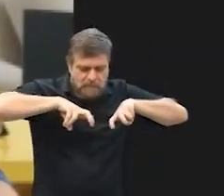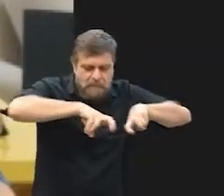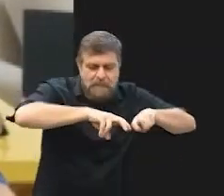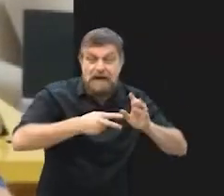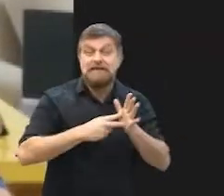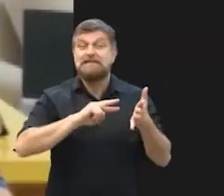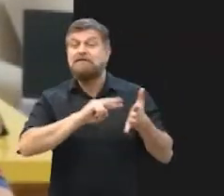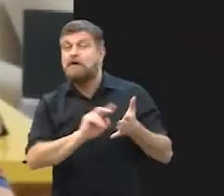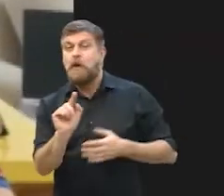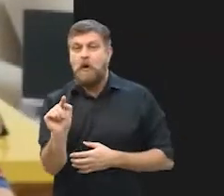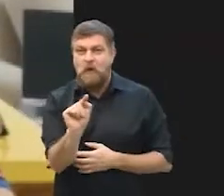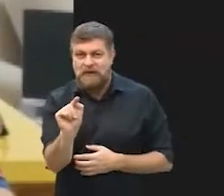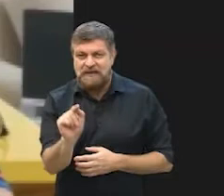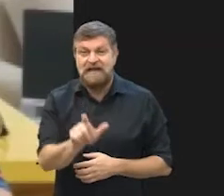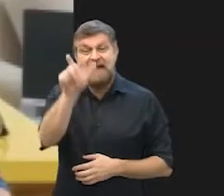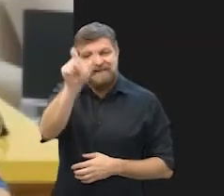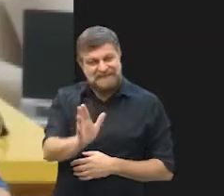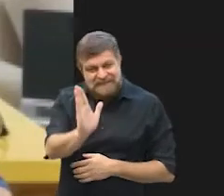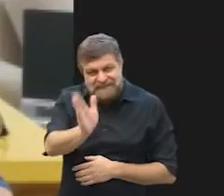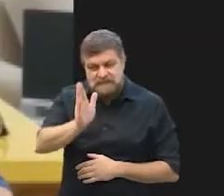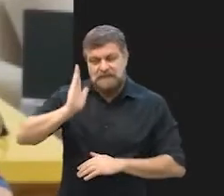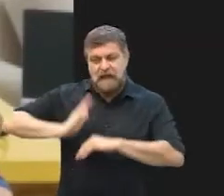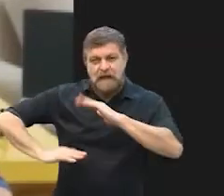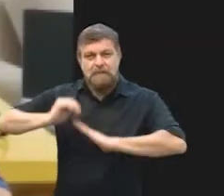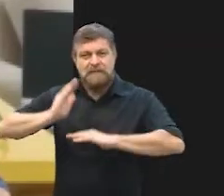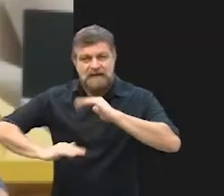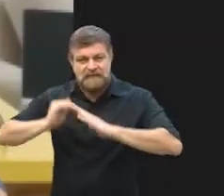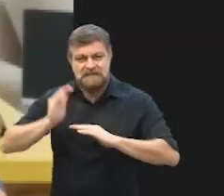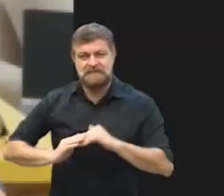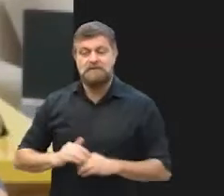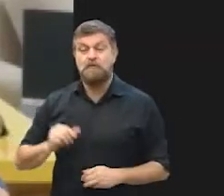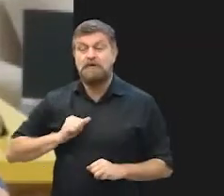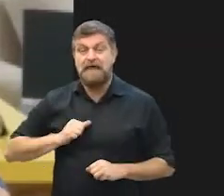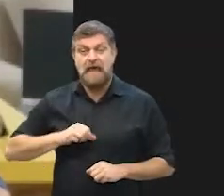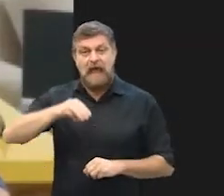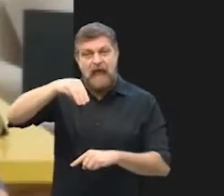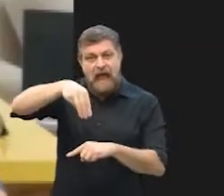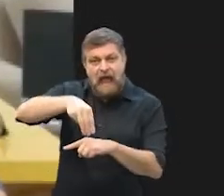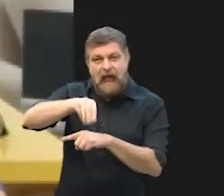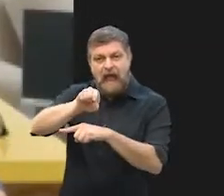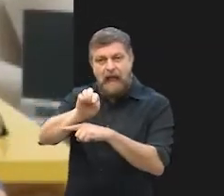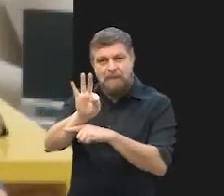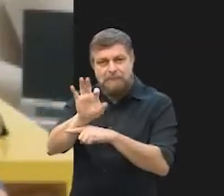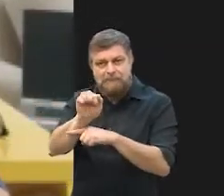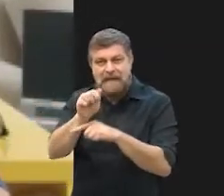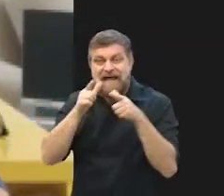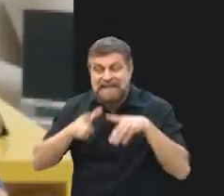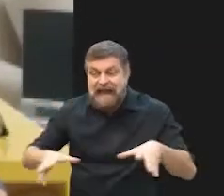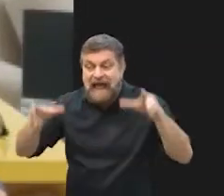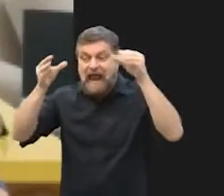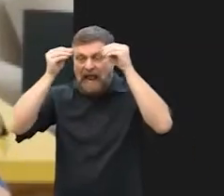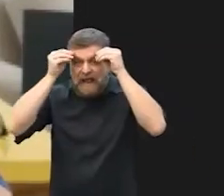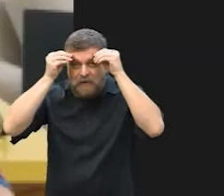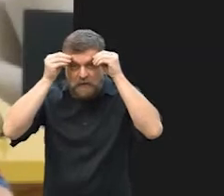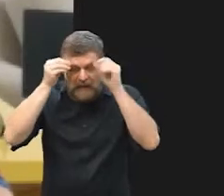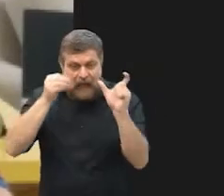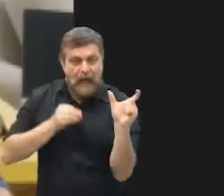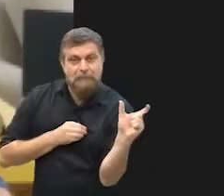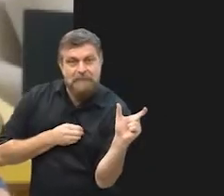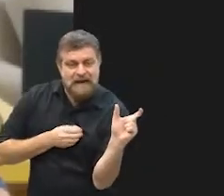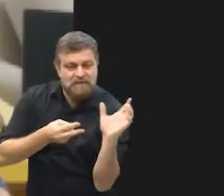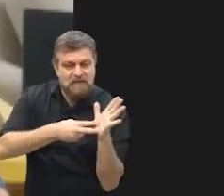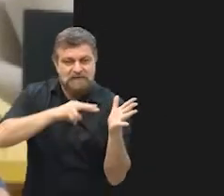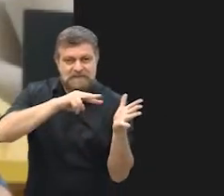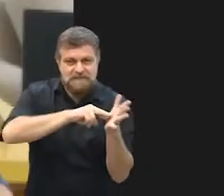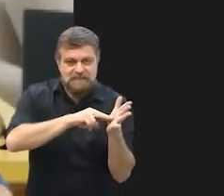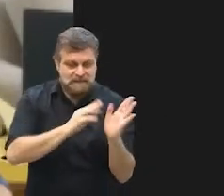ela significa, você já está praticando um processo de metalinguagem, que é buscando o significado dessa palavra, que nesse